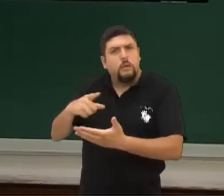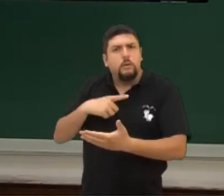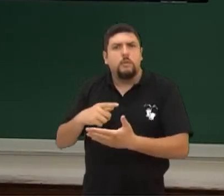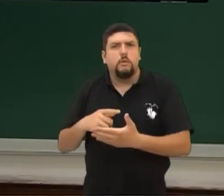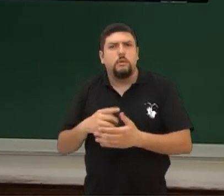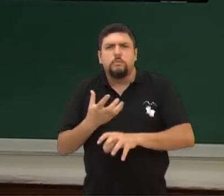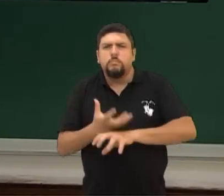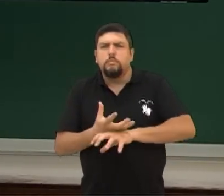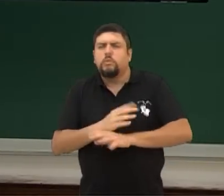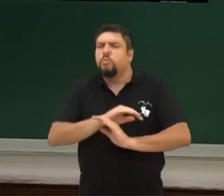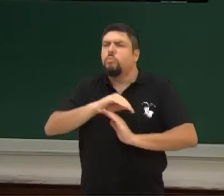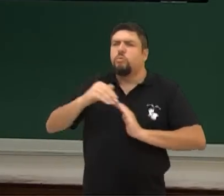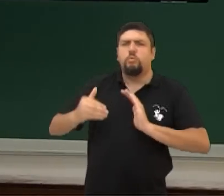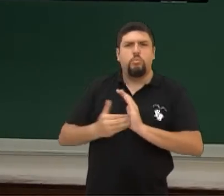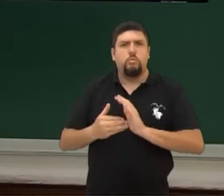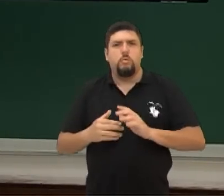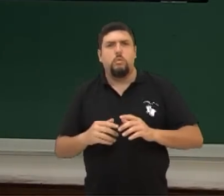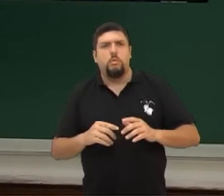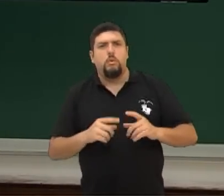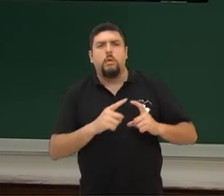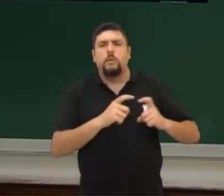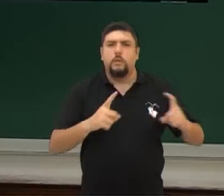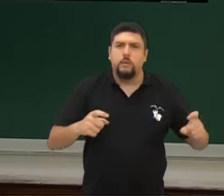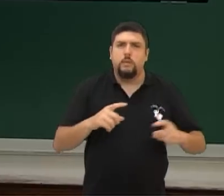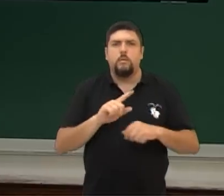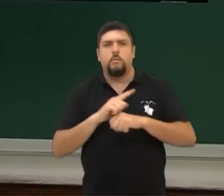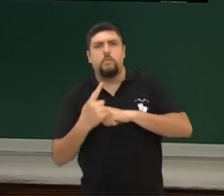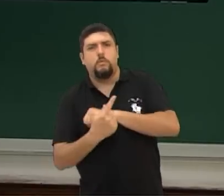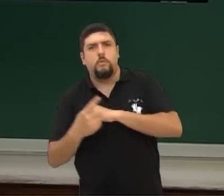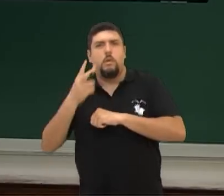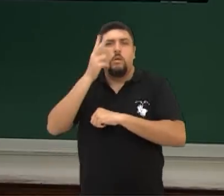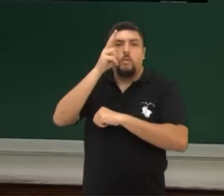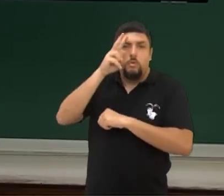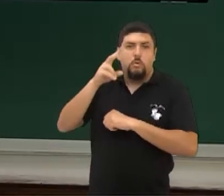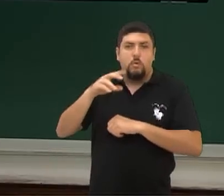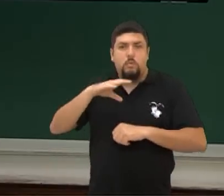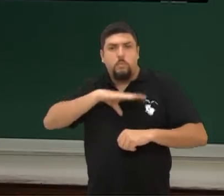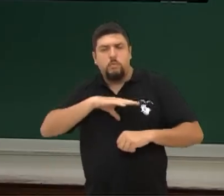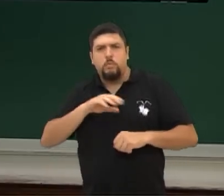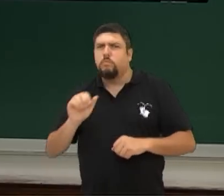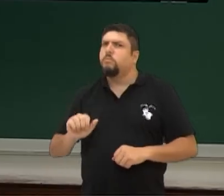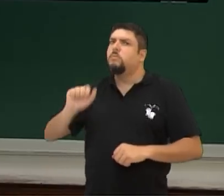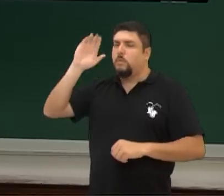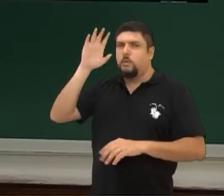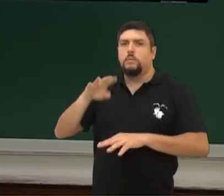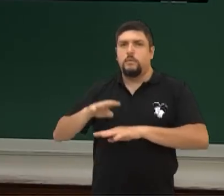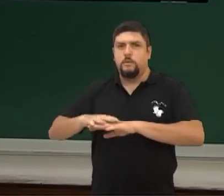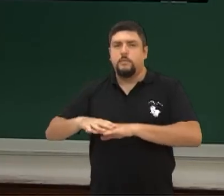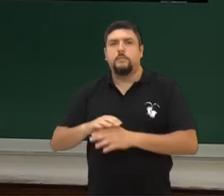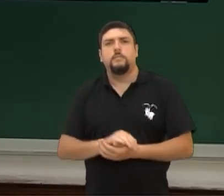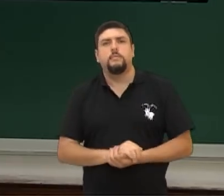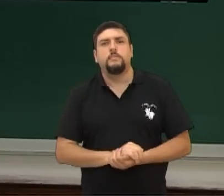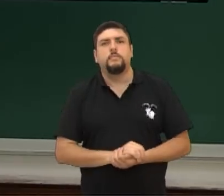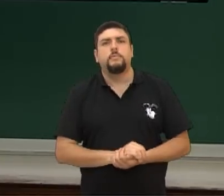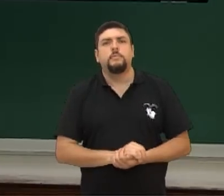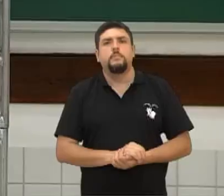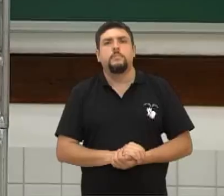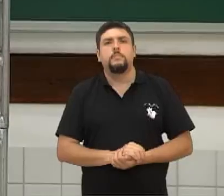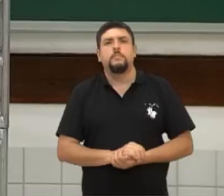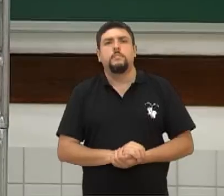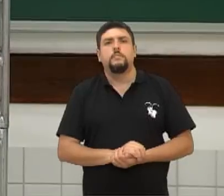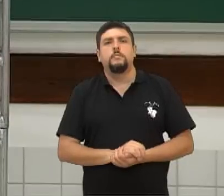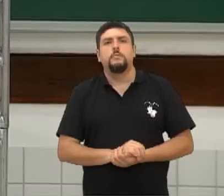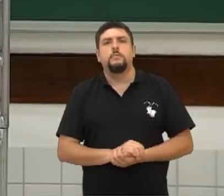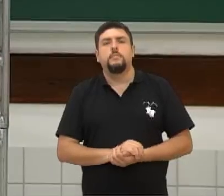ciências, geografia, história, língua portuguesa, matemática, principalmente até em matemática. Tranquilo? E a